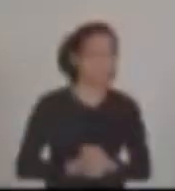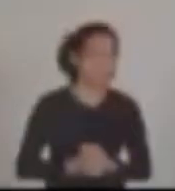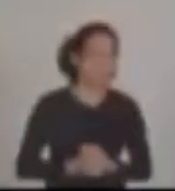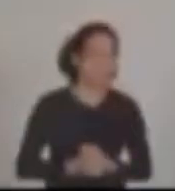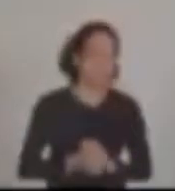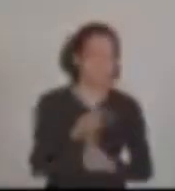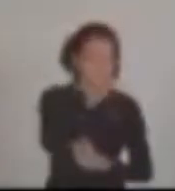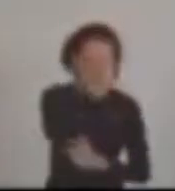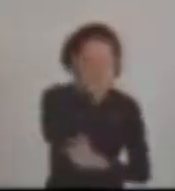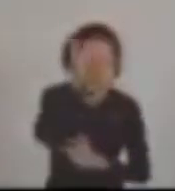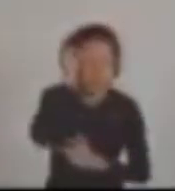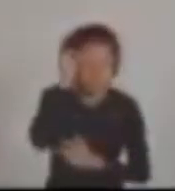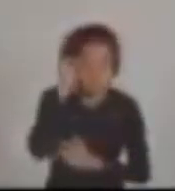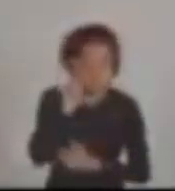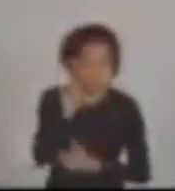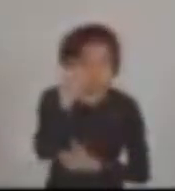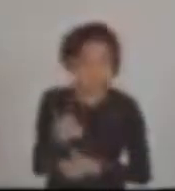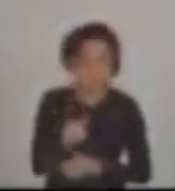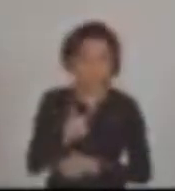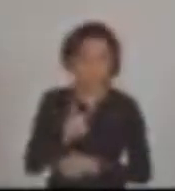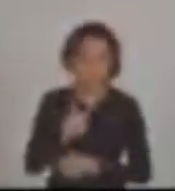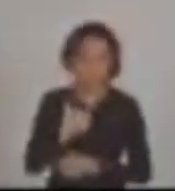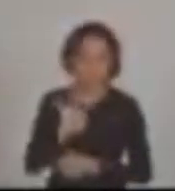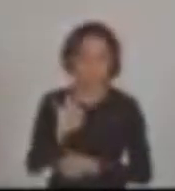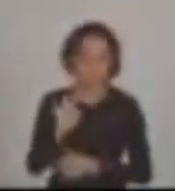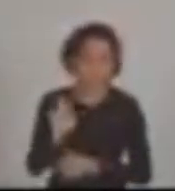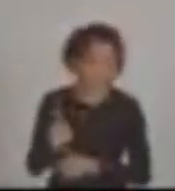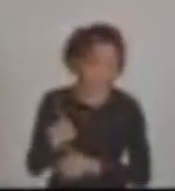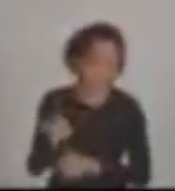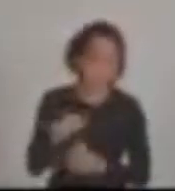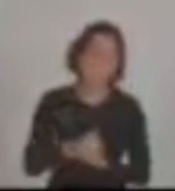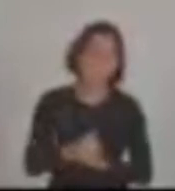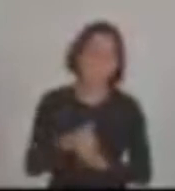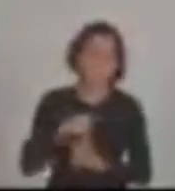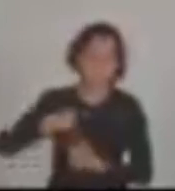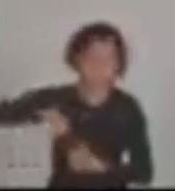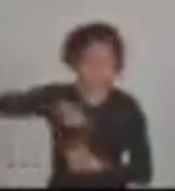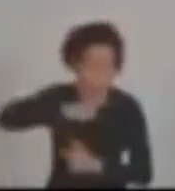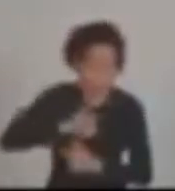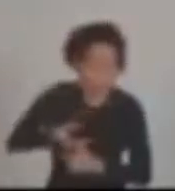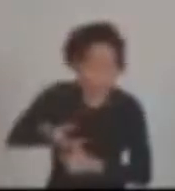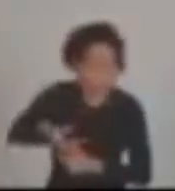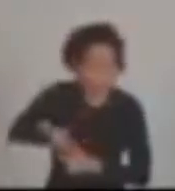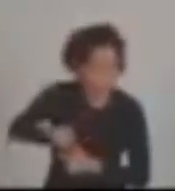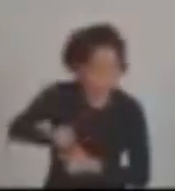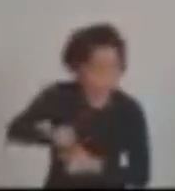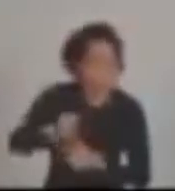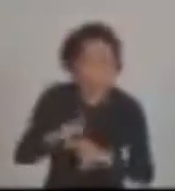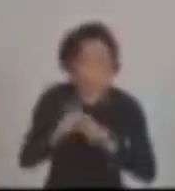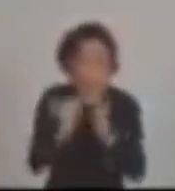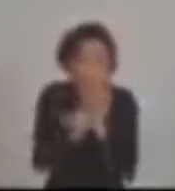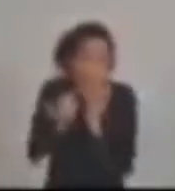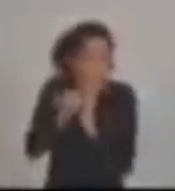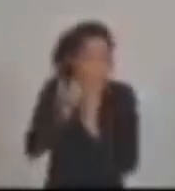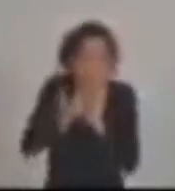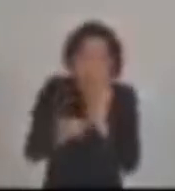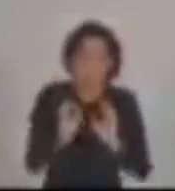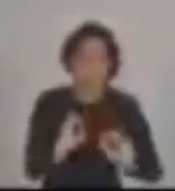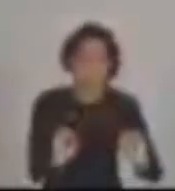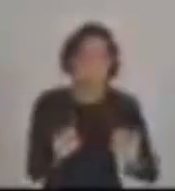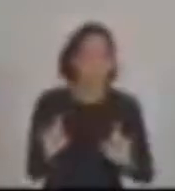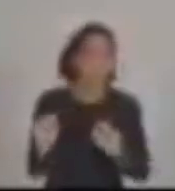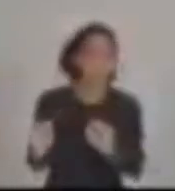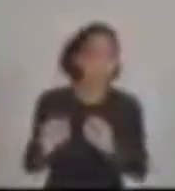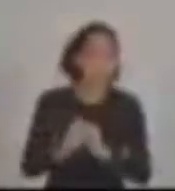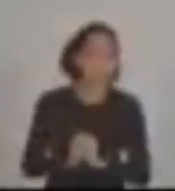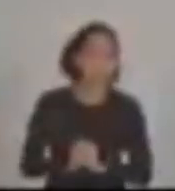prefeito Vitor Coelho, pode continuar dizendo que nós somos covardes, que não aumentamos os impostos de Cachoeiro de Itapemirim.